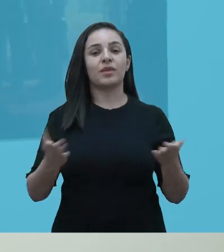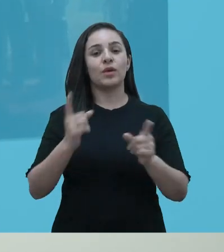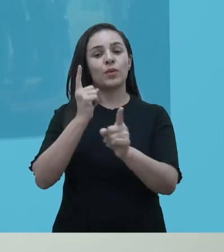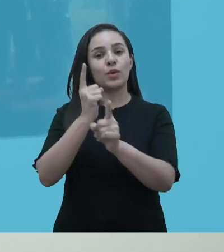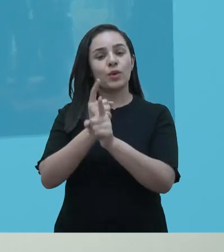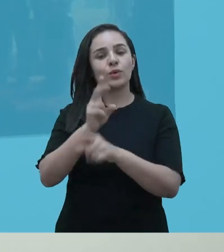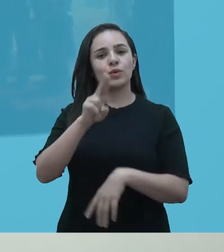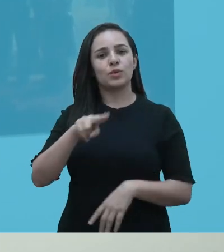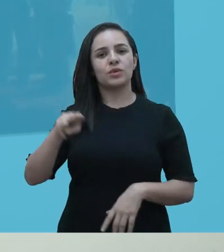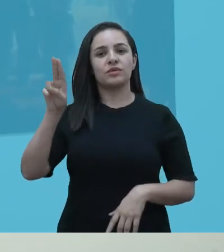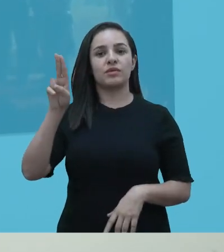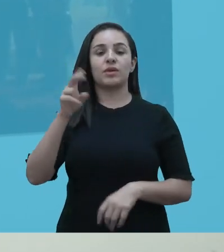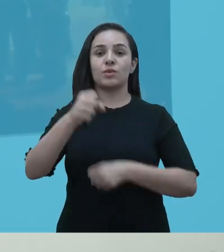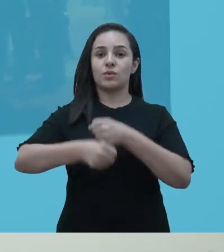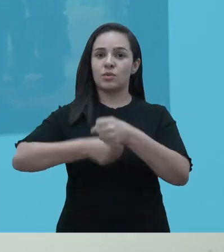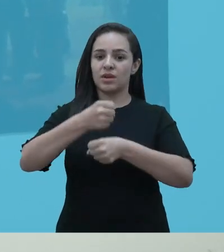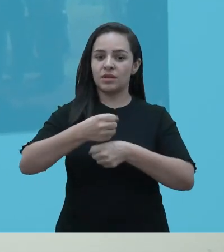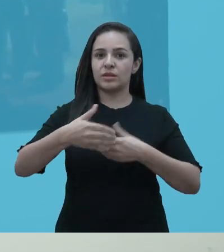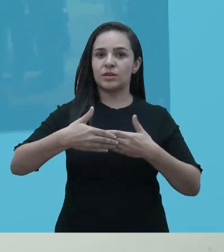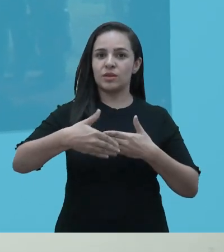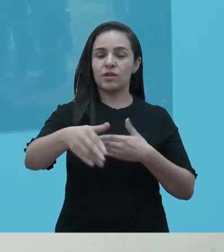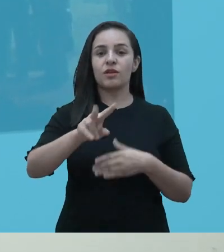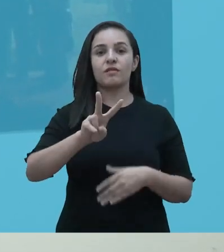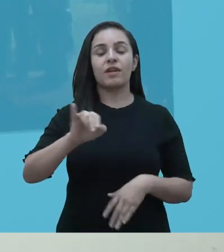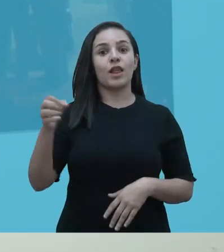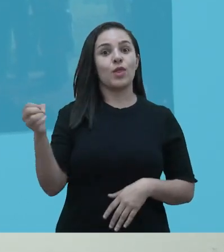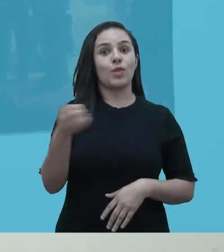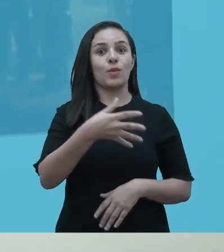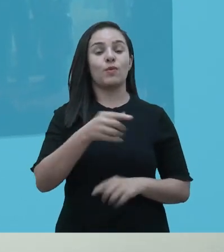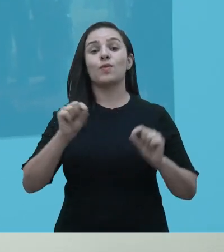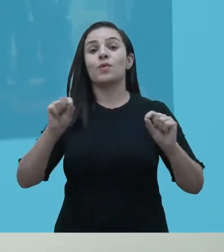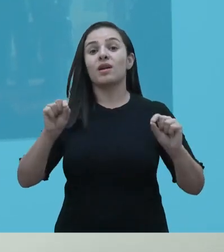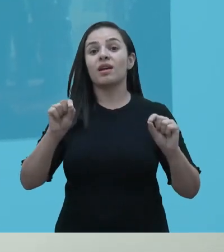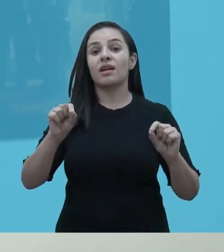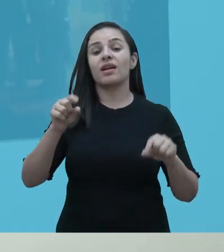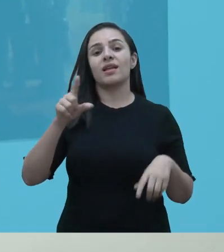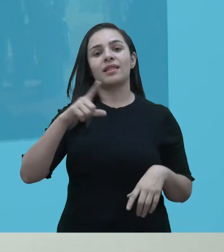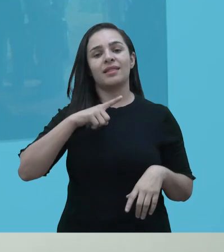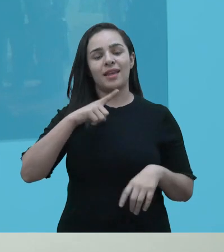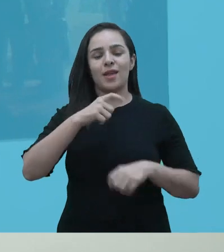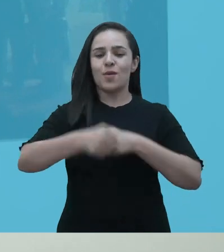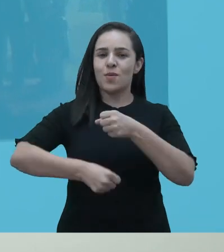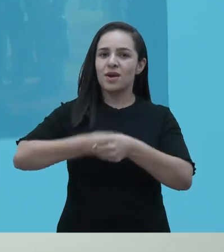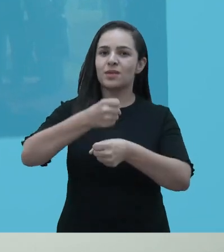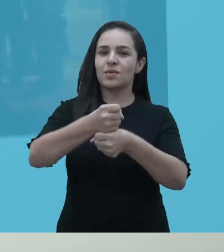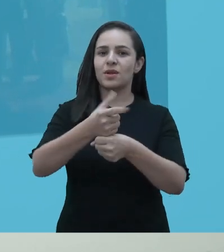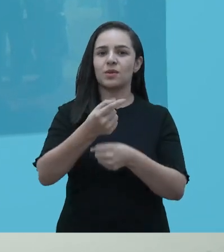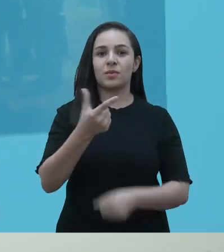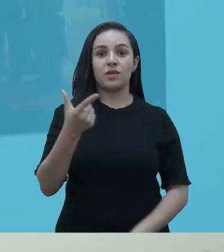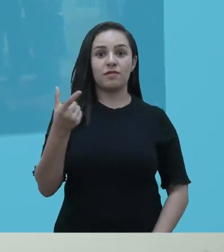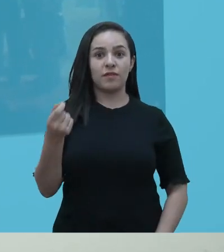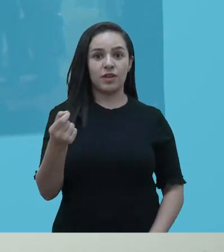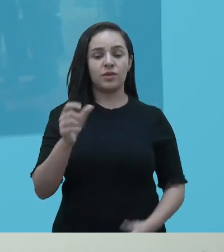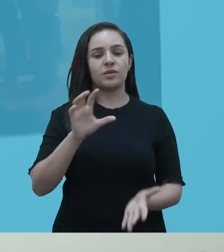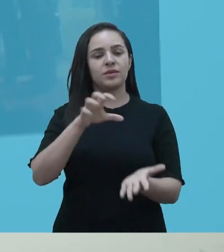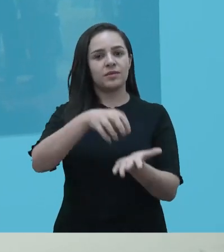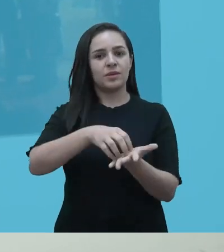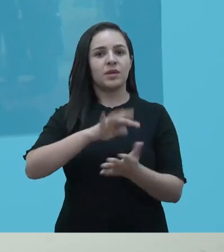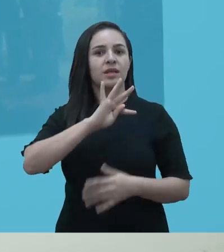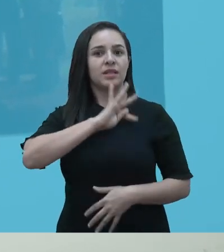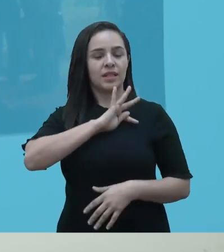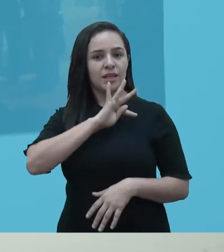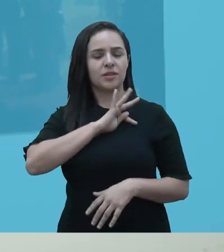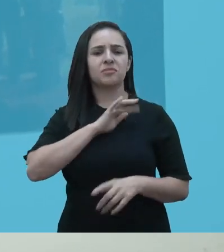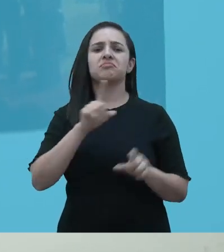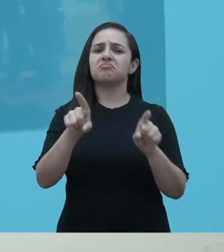os encontros universitários de 2020 vão apresentar novidade é que a partir do próximo ano os servidores técnico